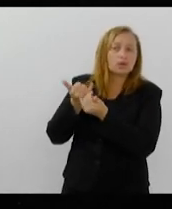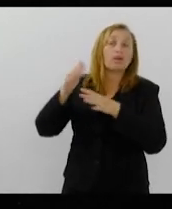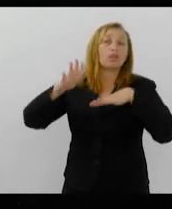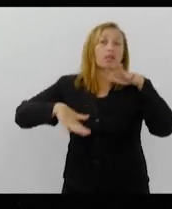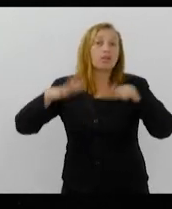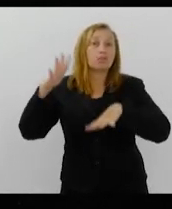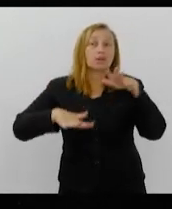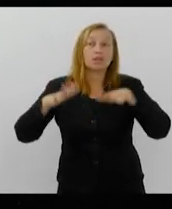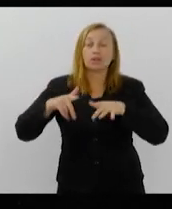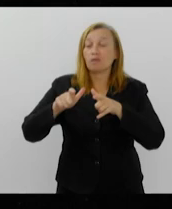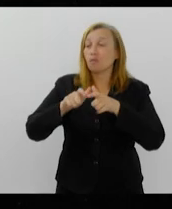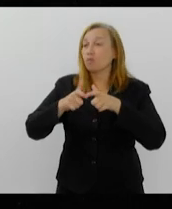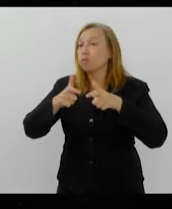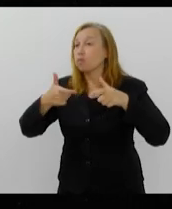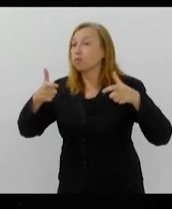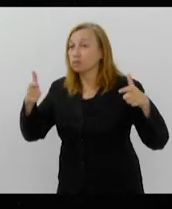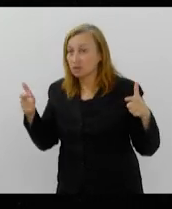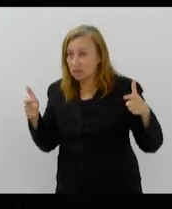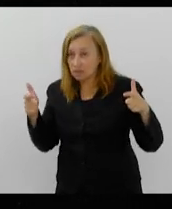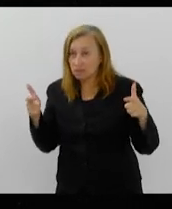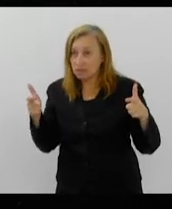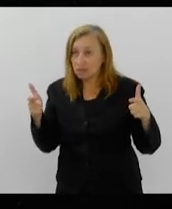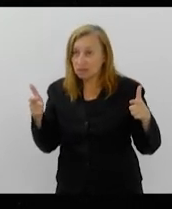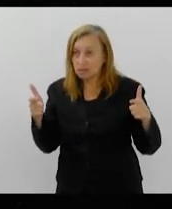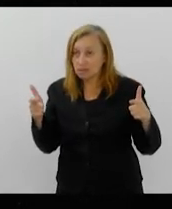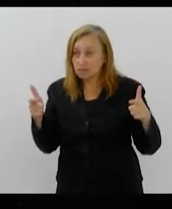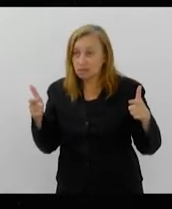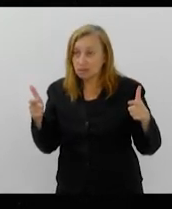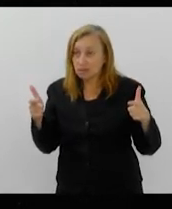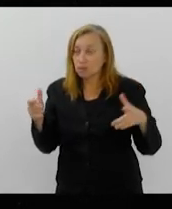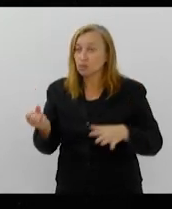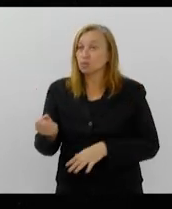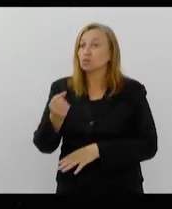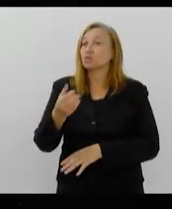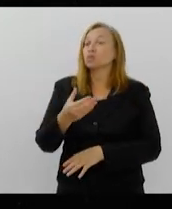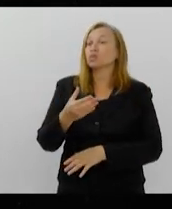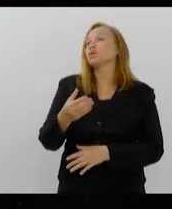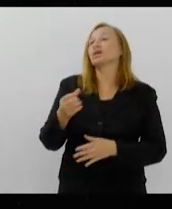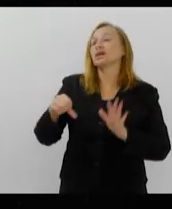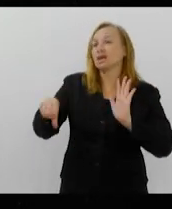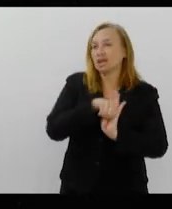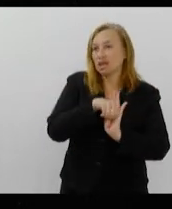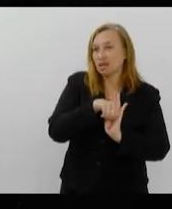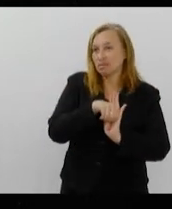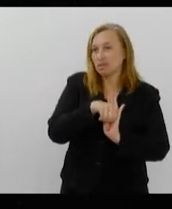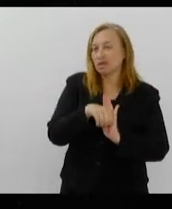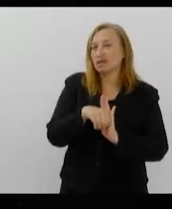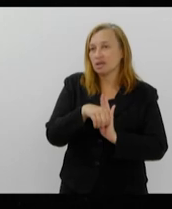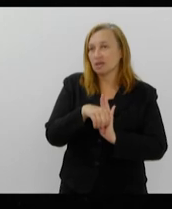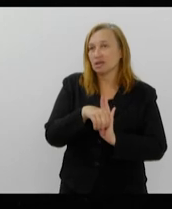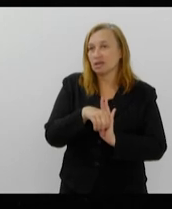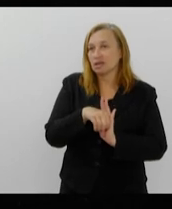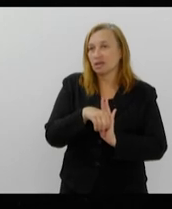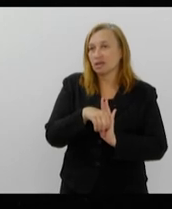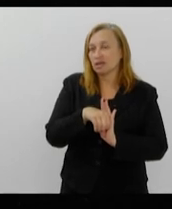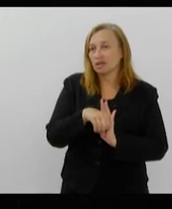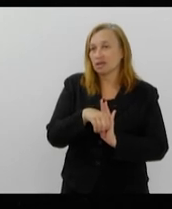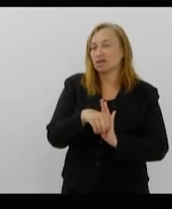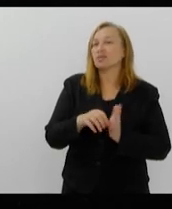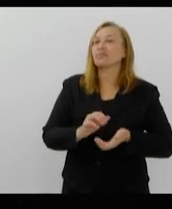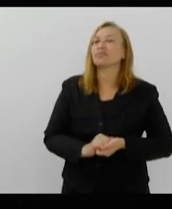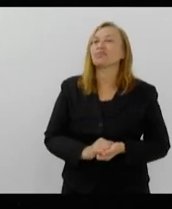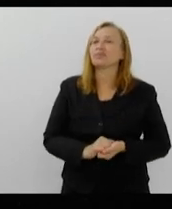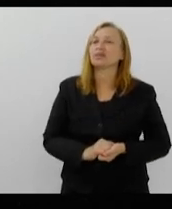dependendo do tamanho, do ato criminoso que é feito com uma pessoa que